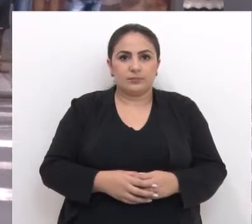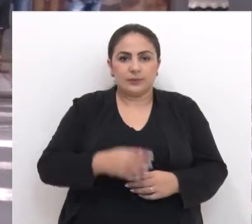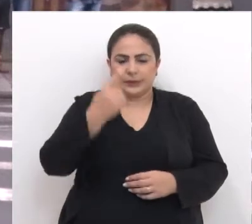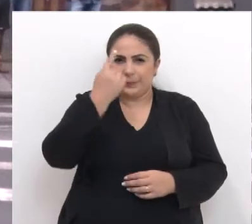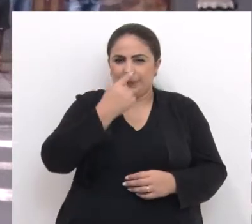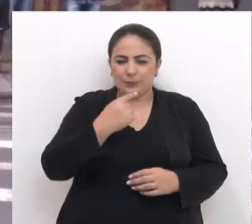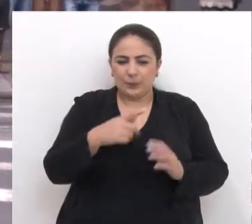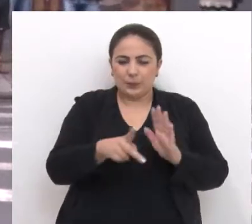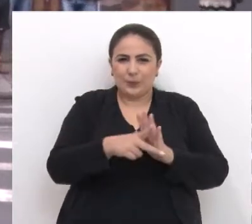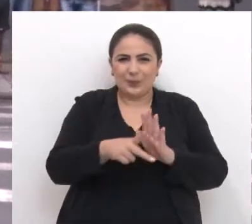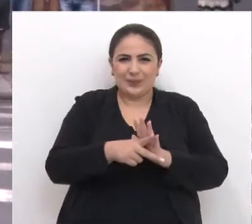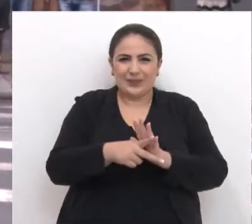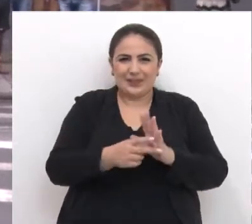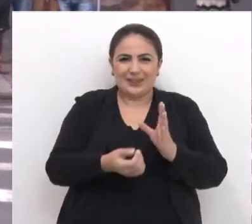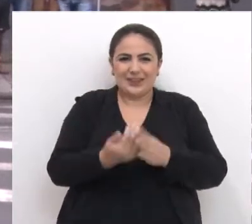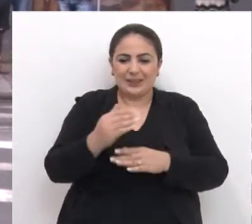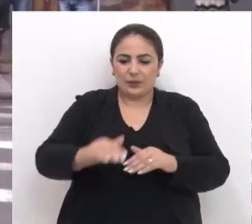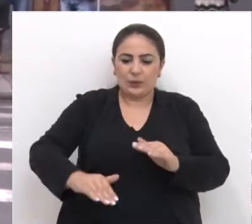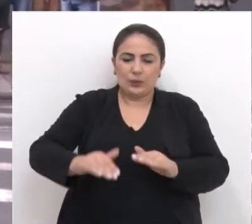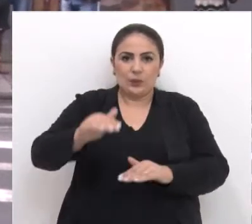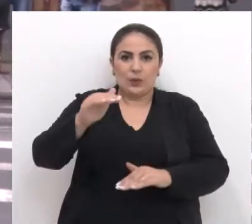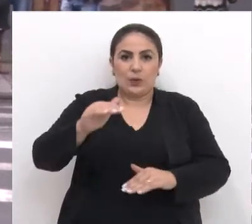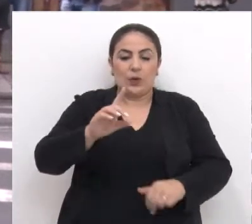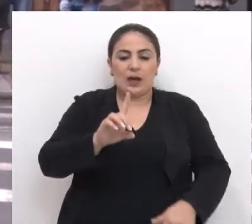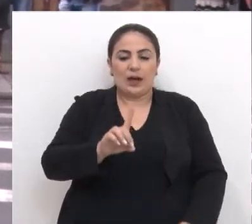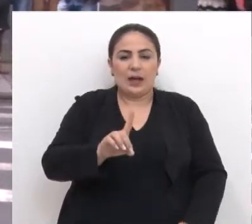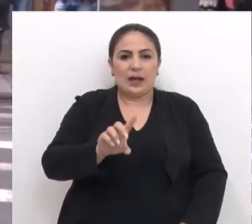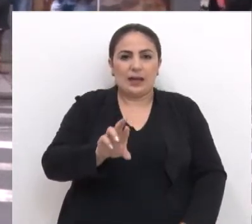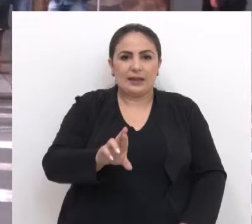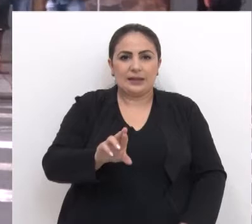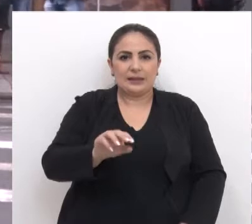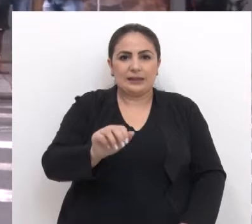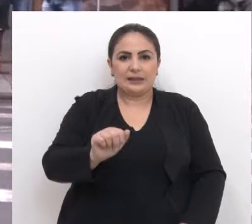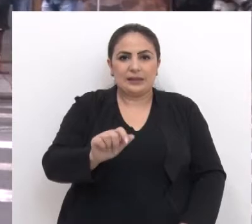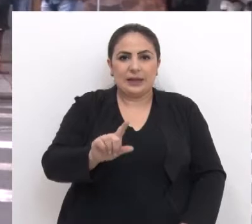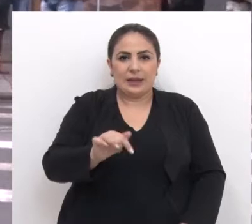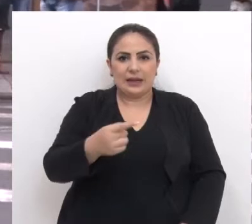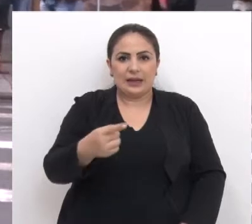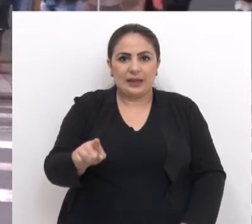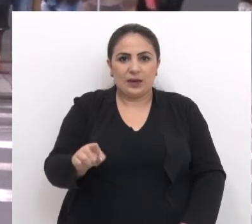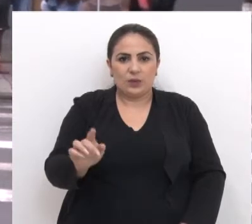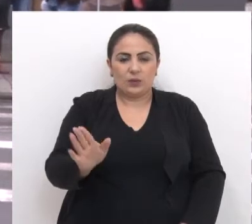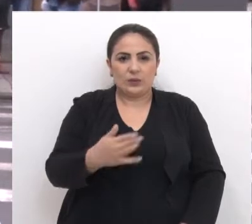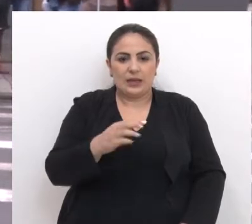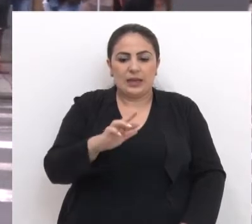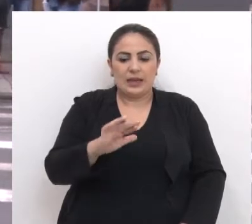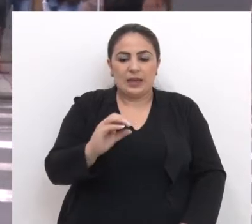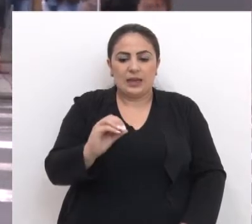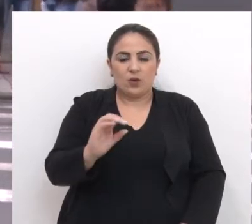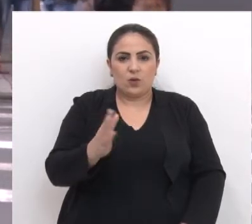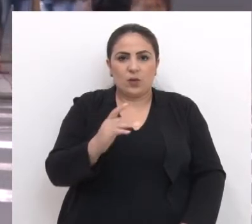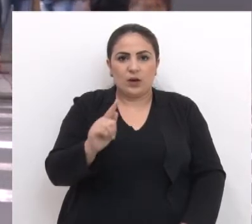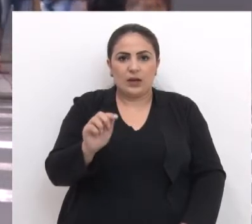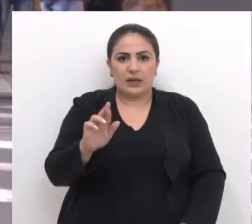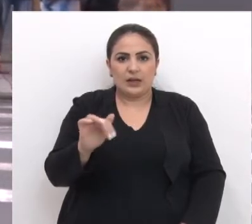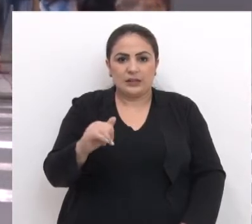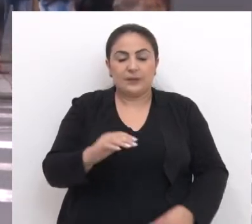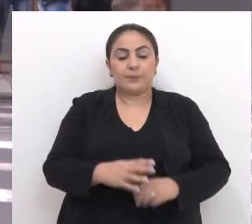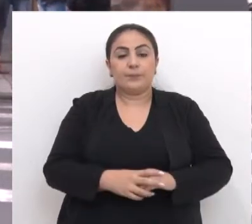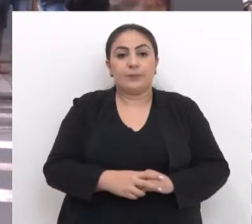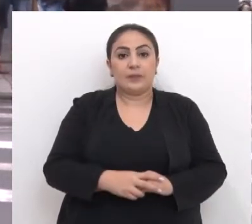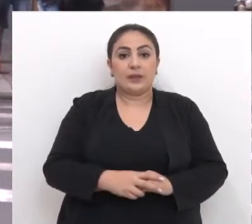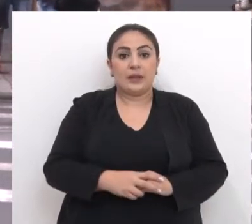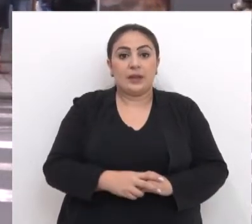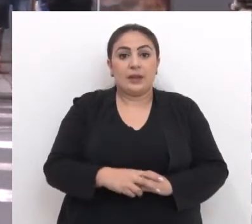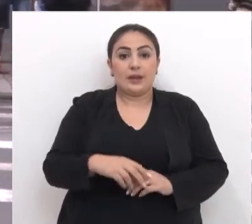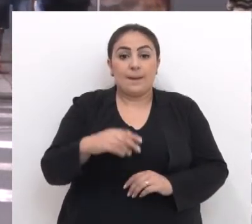personagem lendário que era o dragão de Rio Pardo e de Rio Grande, Antônio Dias Gonçalves, que é